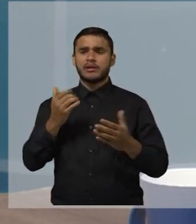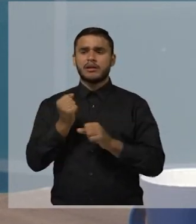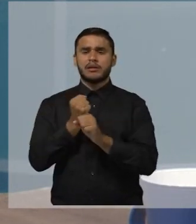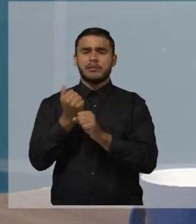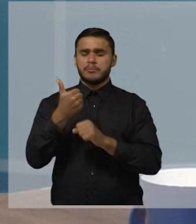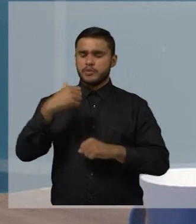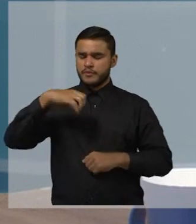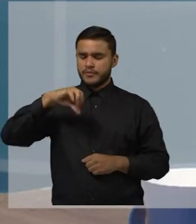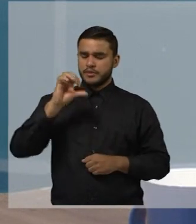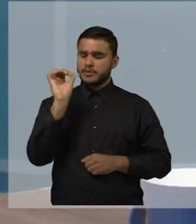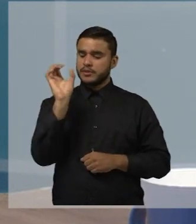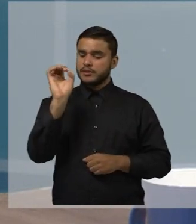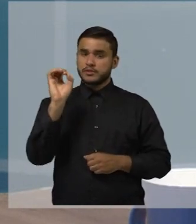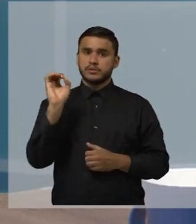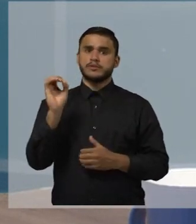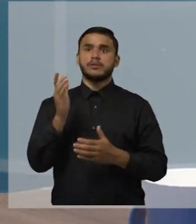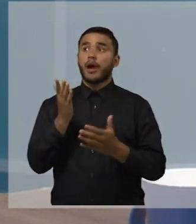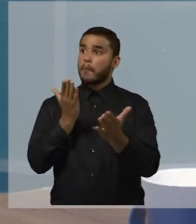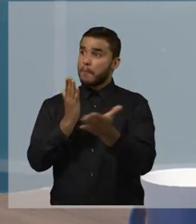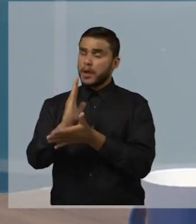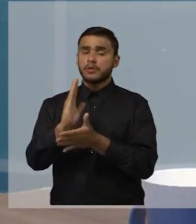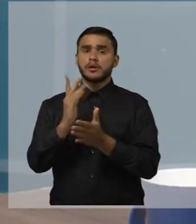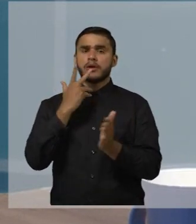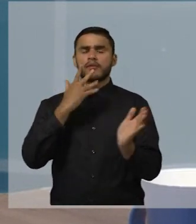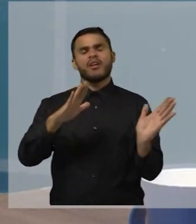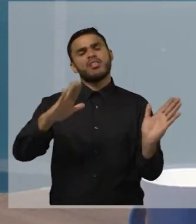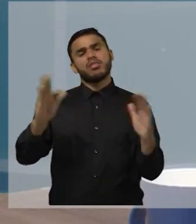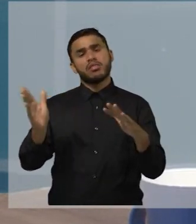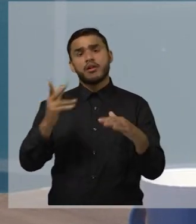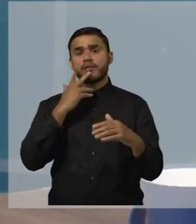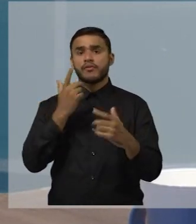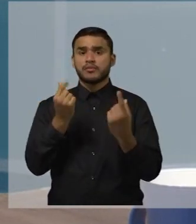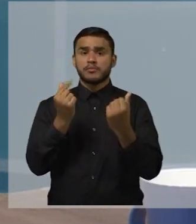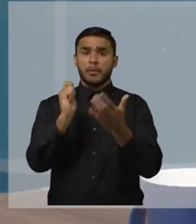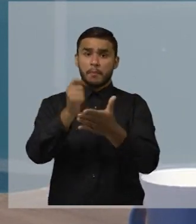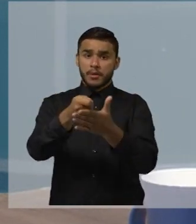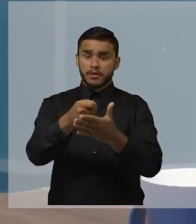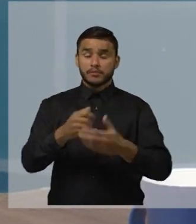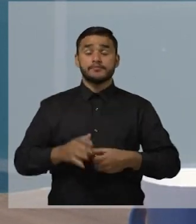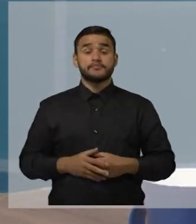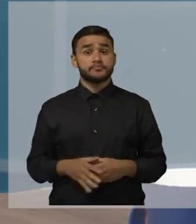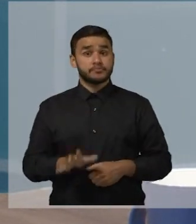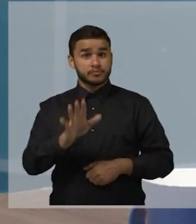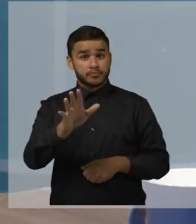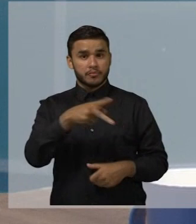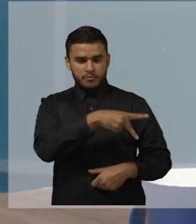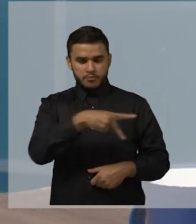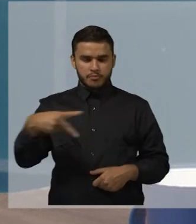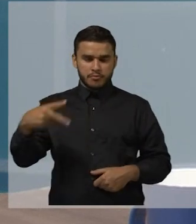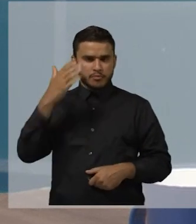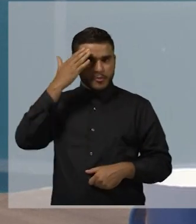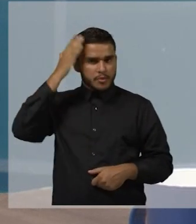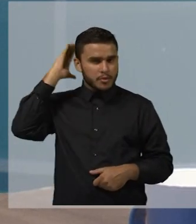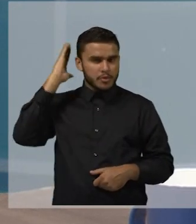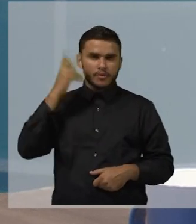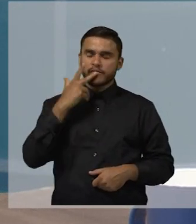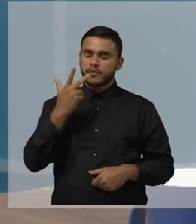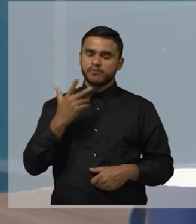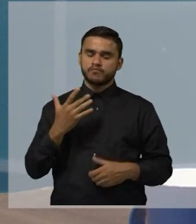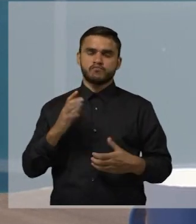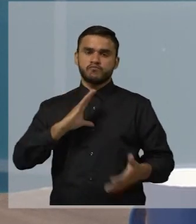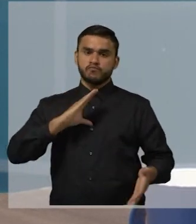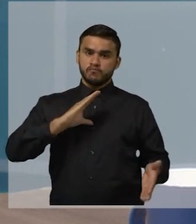vem desde a história da Sudene, da história dos anos 60 para cá. Aprovou. O presidente